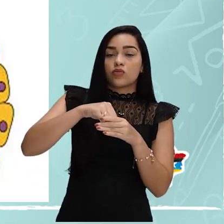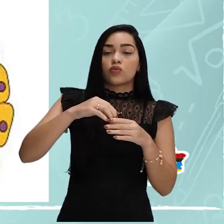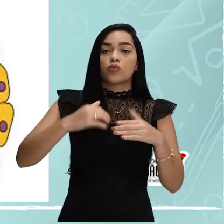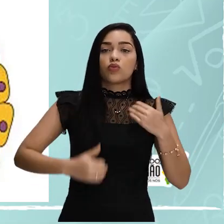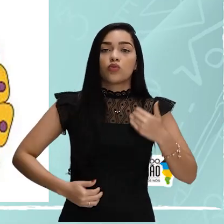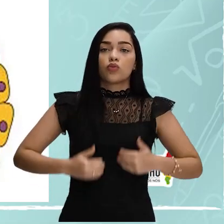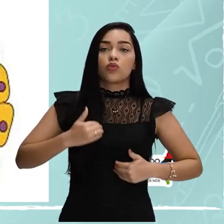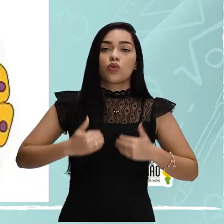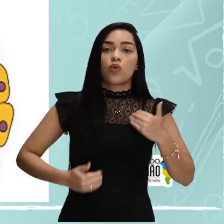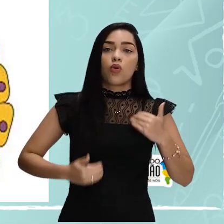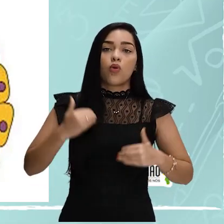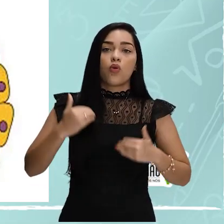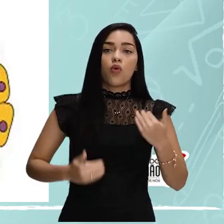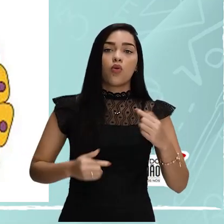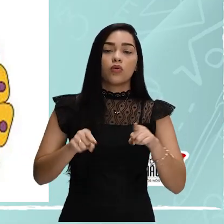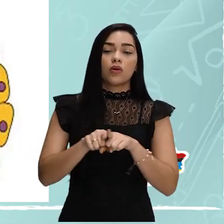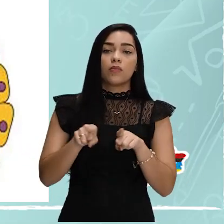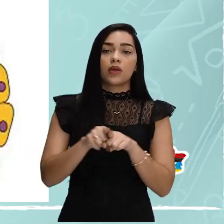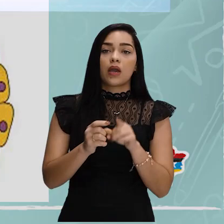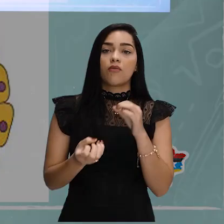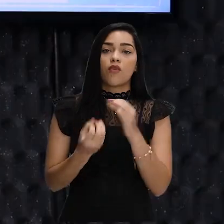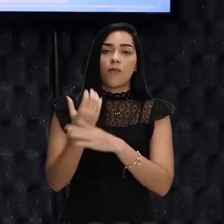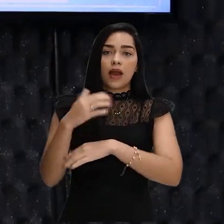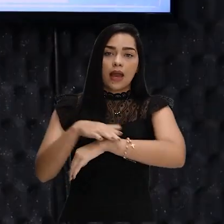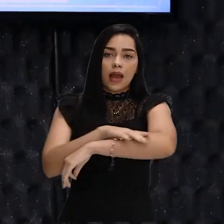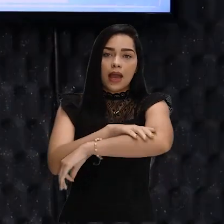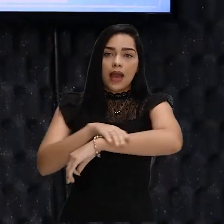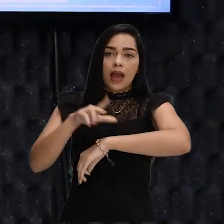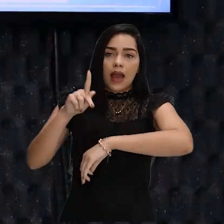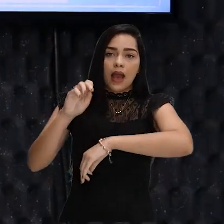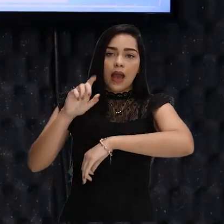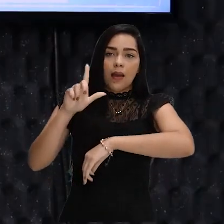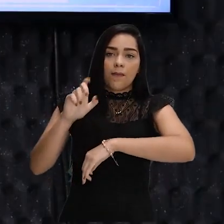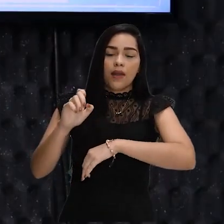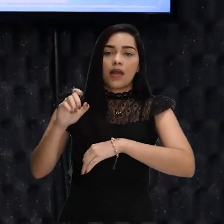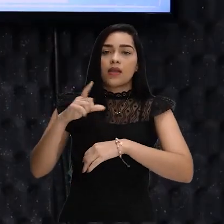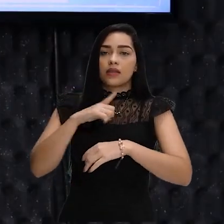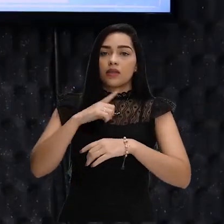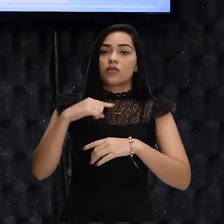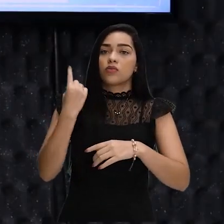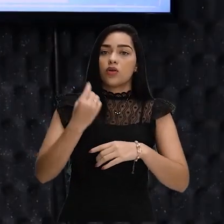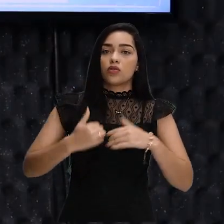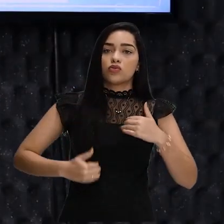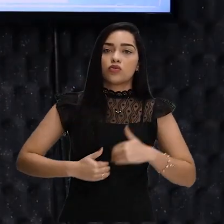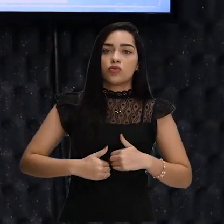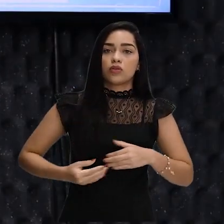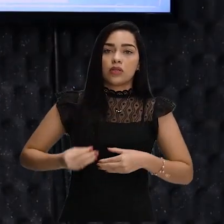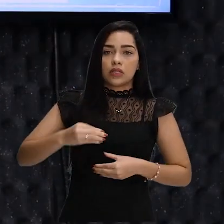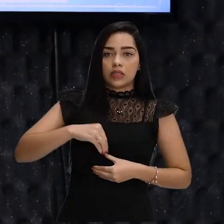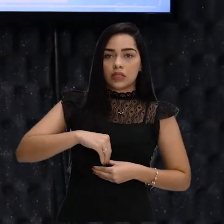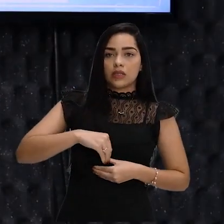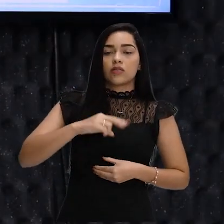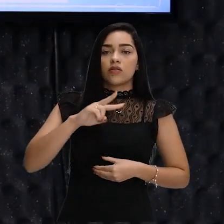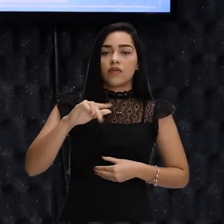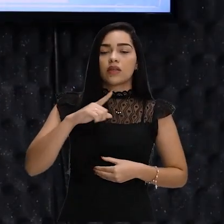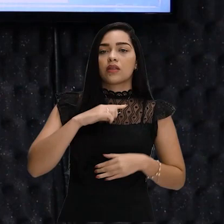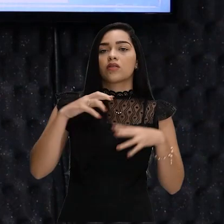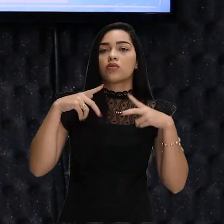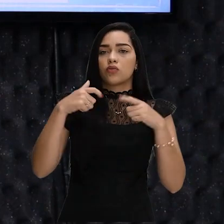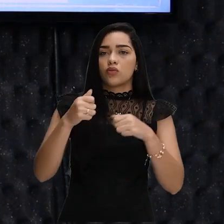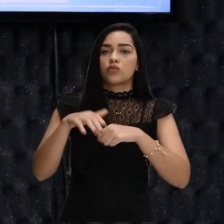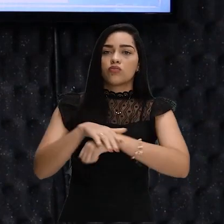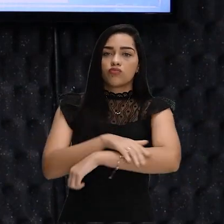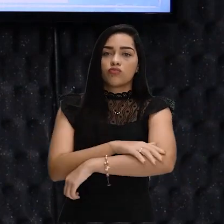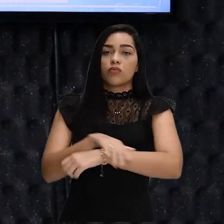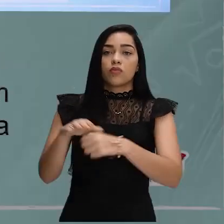órgãos. E vai ajudar a formar a nossa pele, né? A parede interna do nosso organismo. Então, ele vai revestir mesmo,